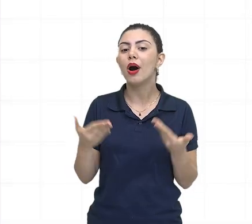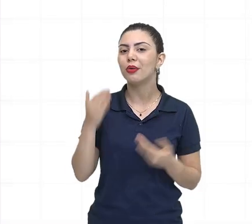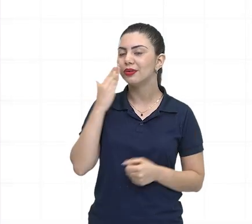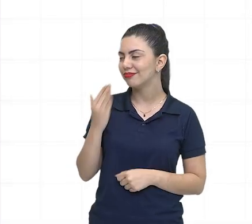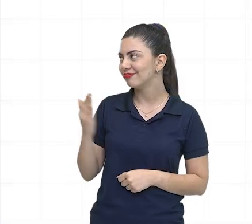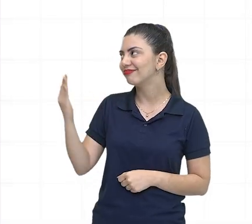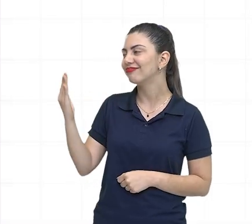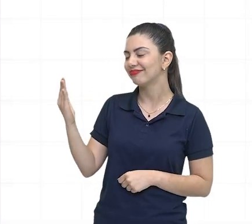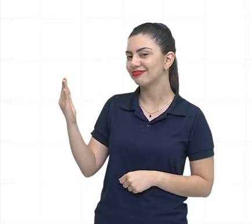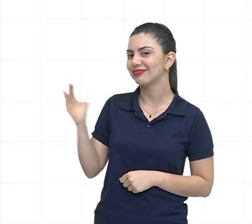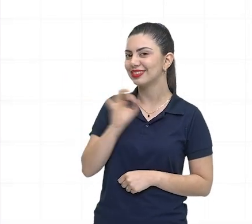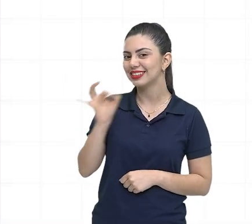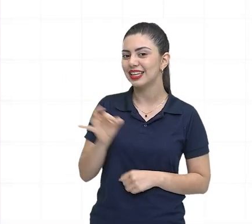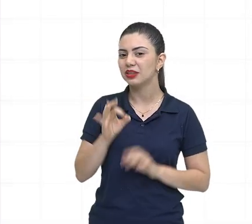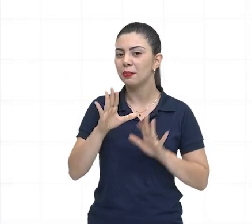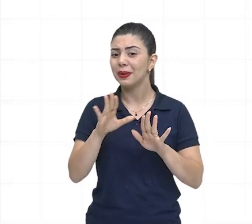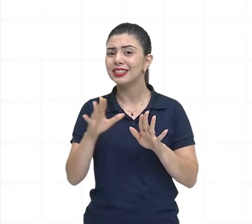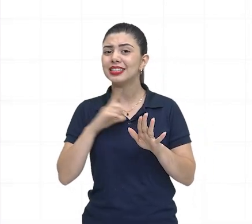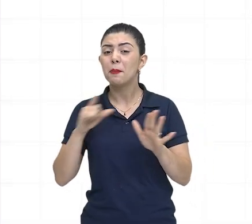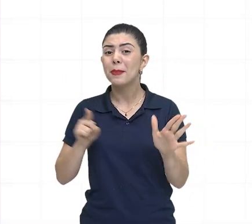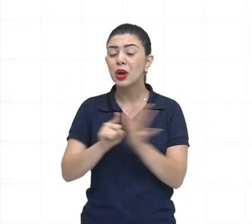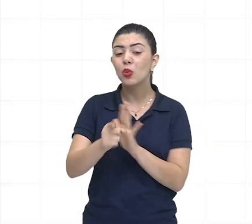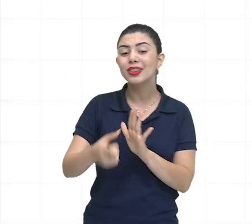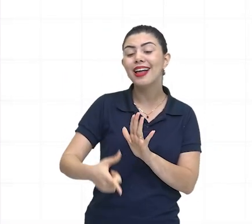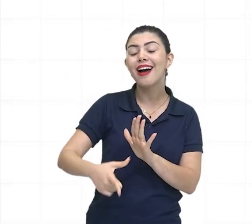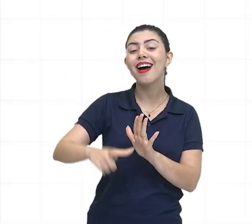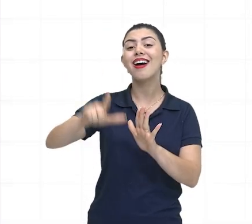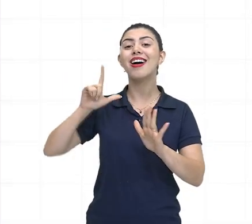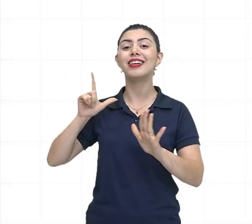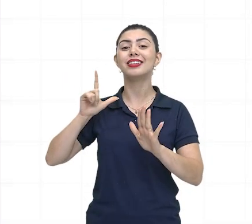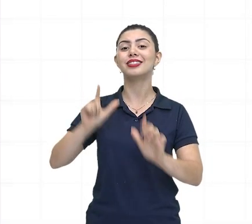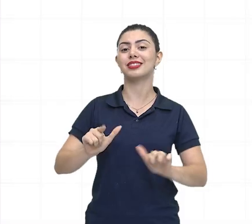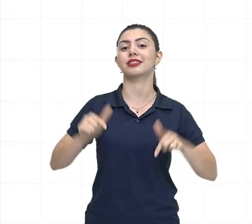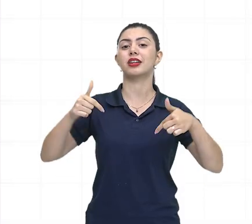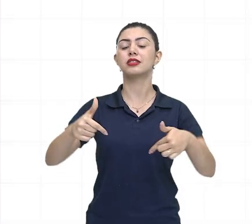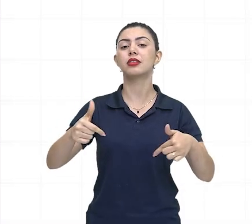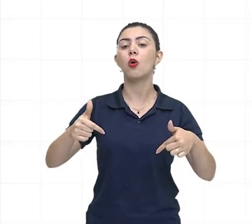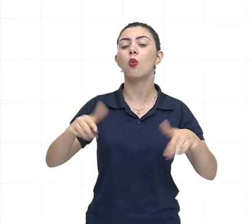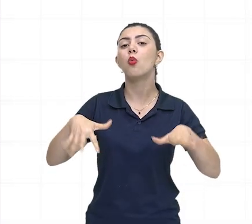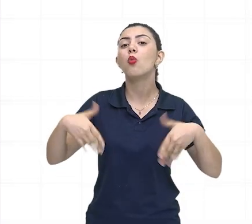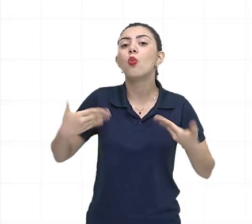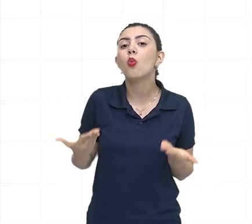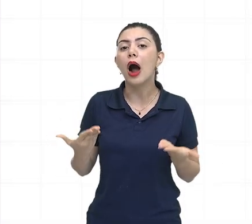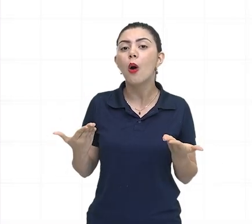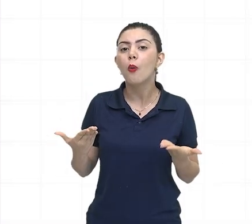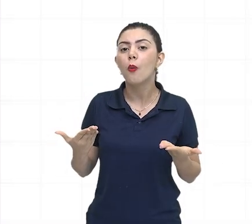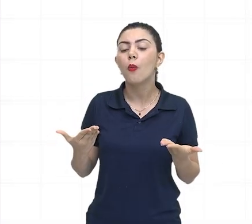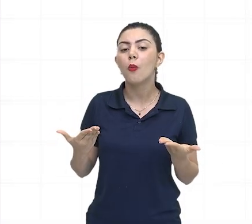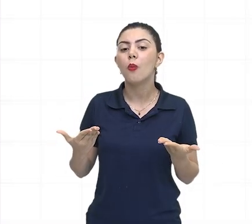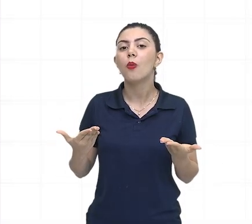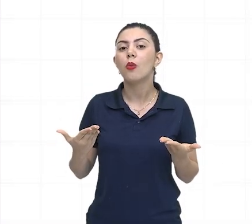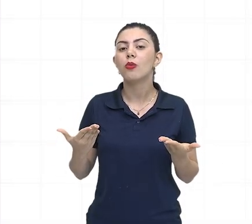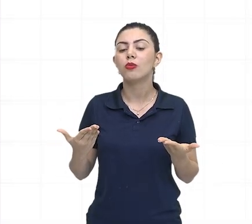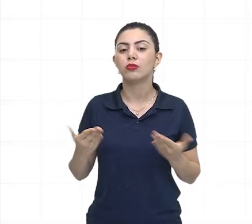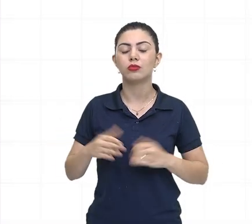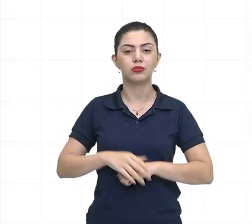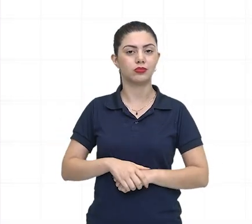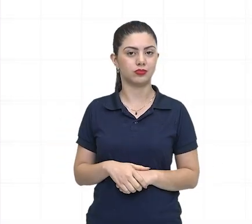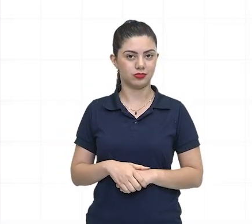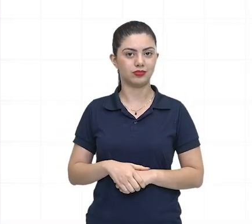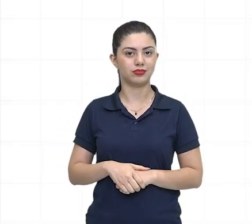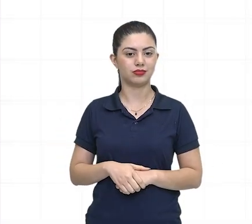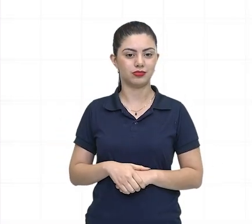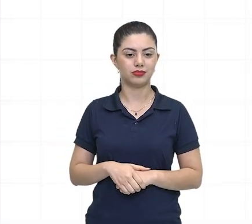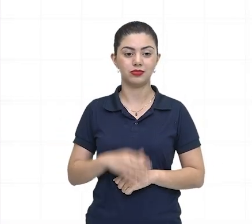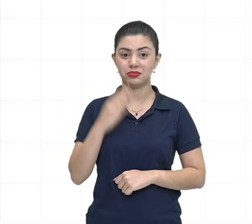é? Só que está sendo perguntado o que você deve fazer antes. Antes de enxaguar a